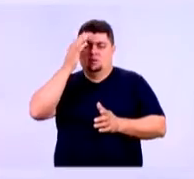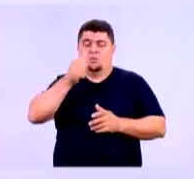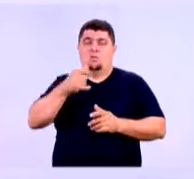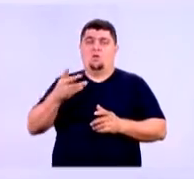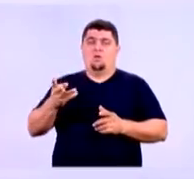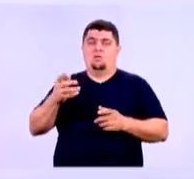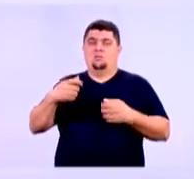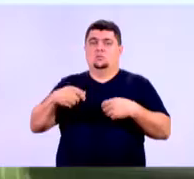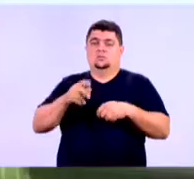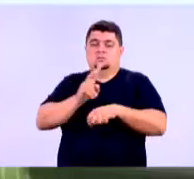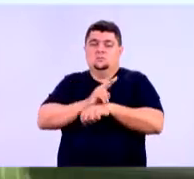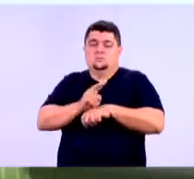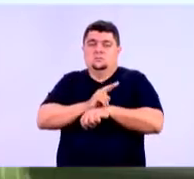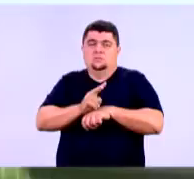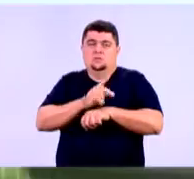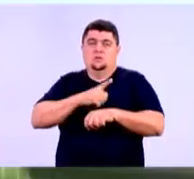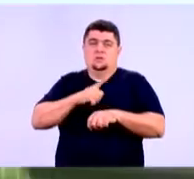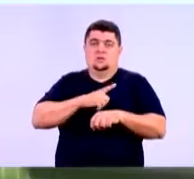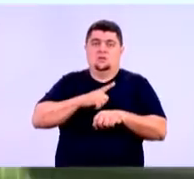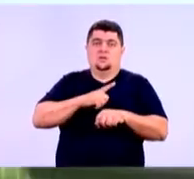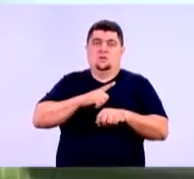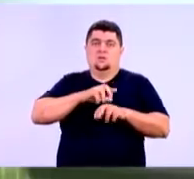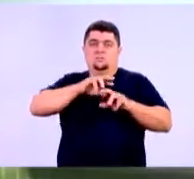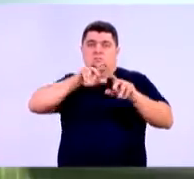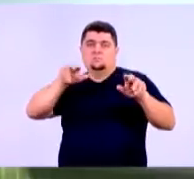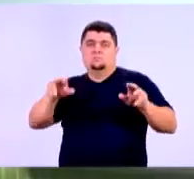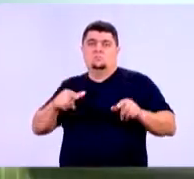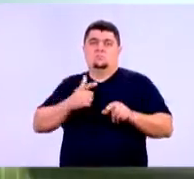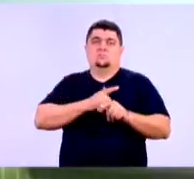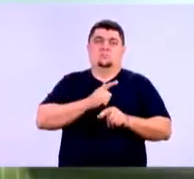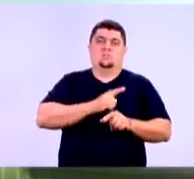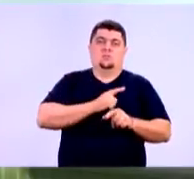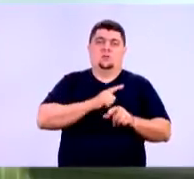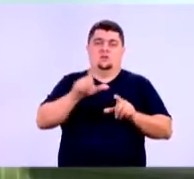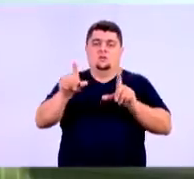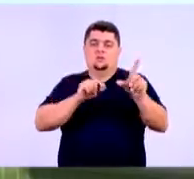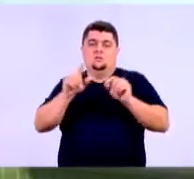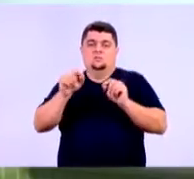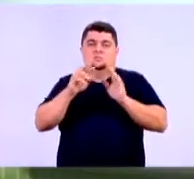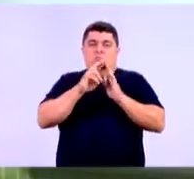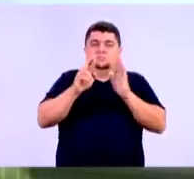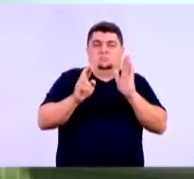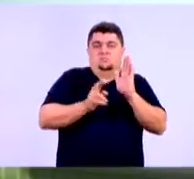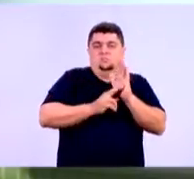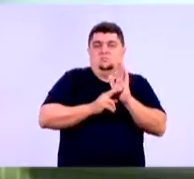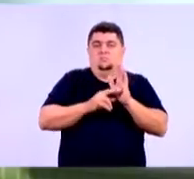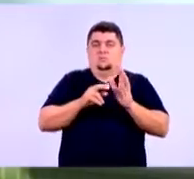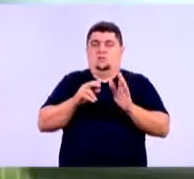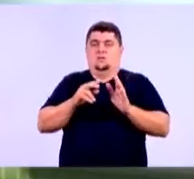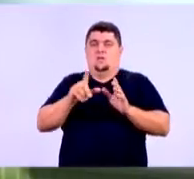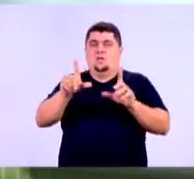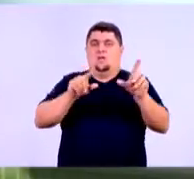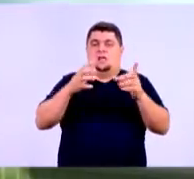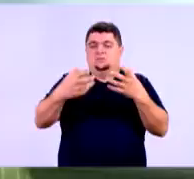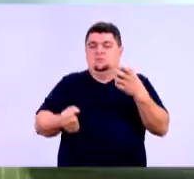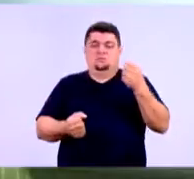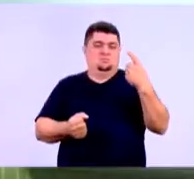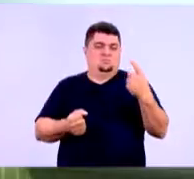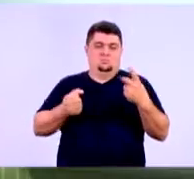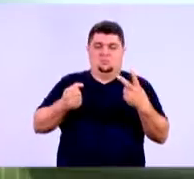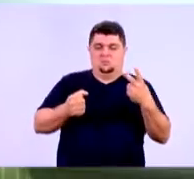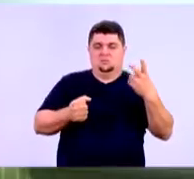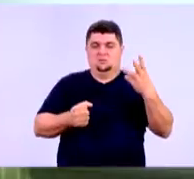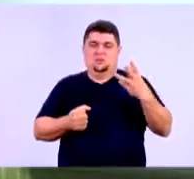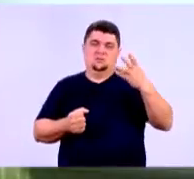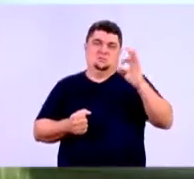tem que monitorar para você ficar dentro daquele padrão que você estabeleceu. Se no máximo eu aceito 1, 2, 3, 4, 5%